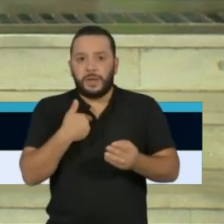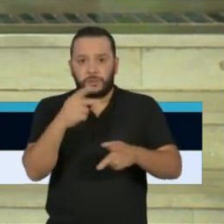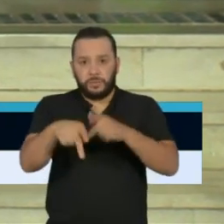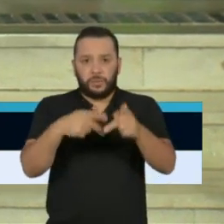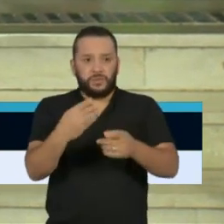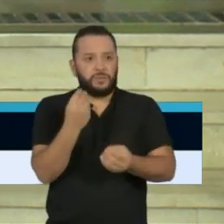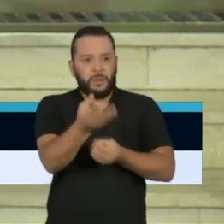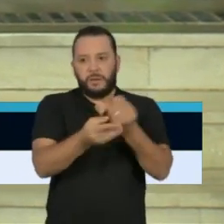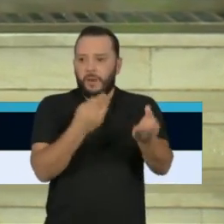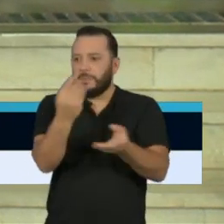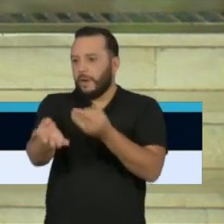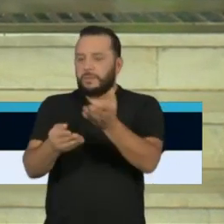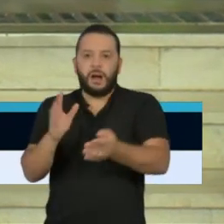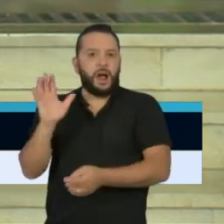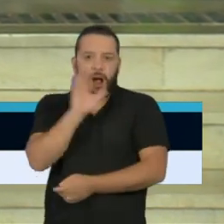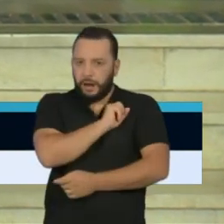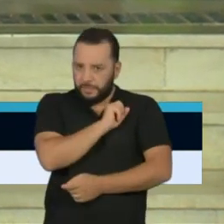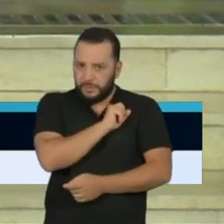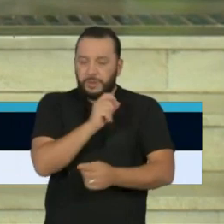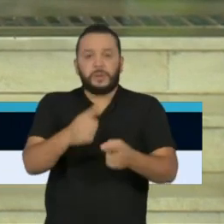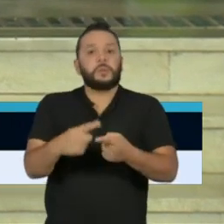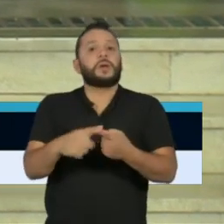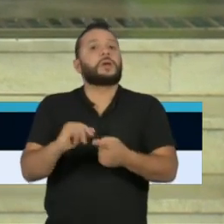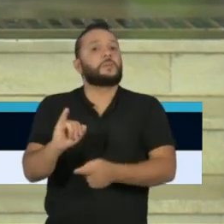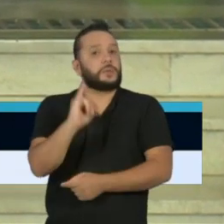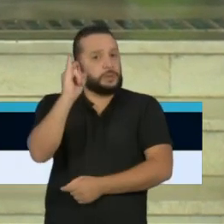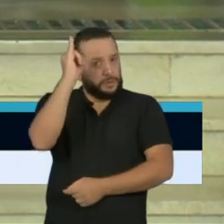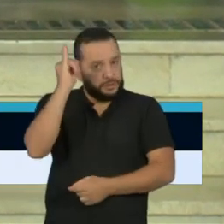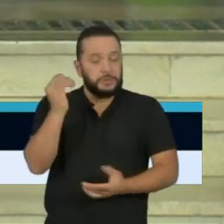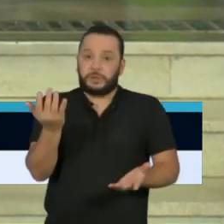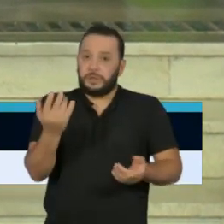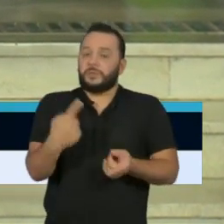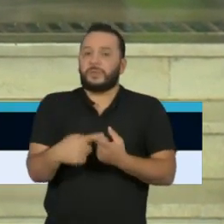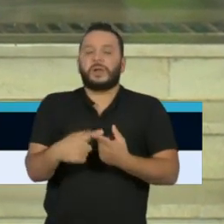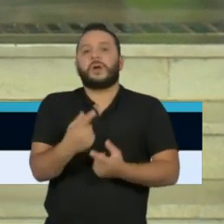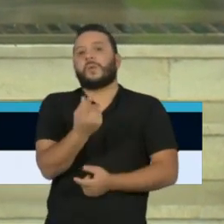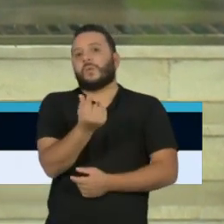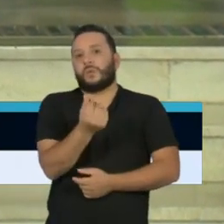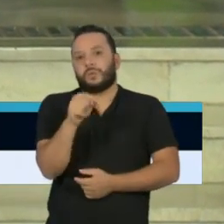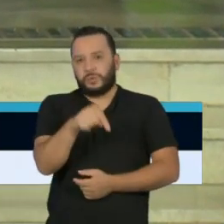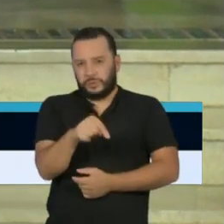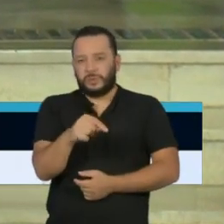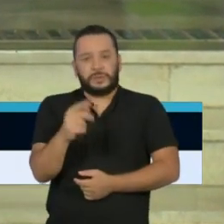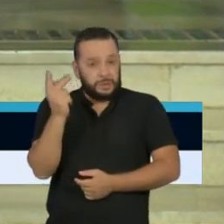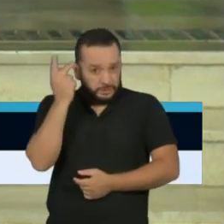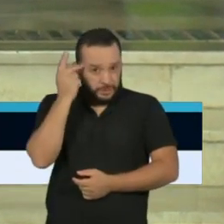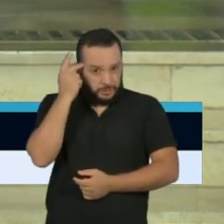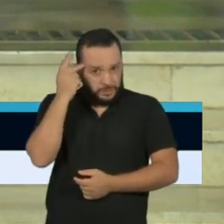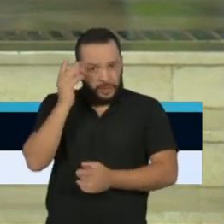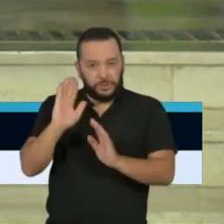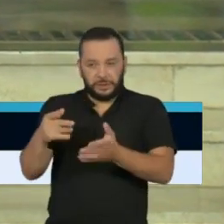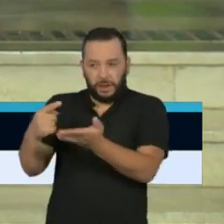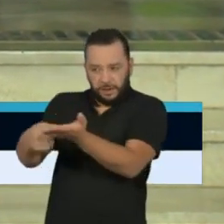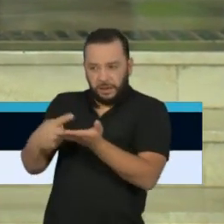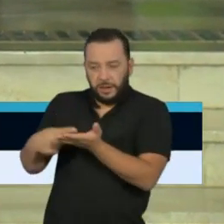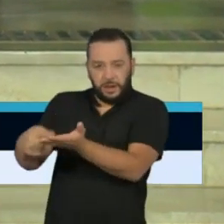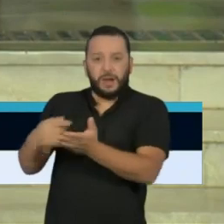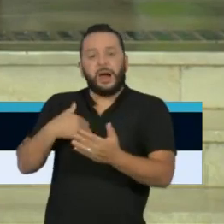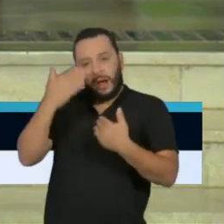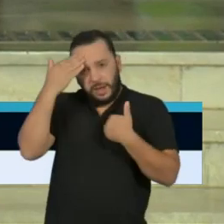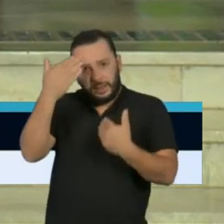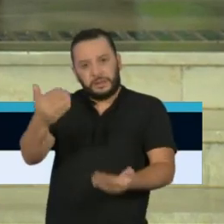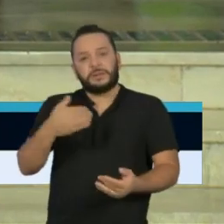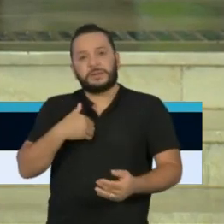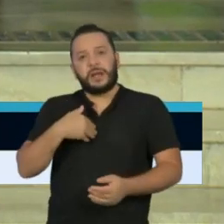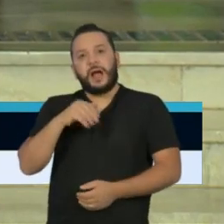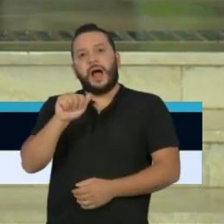população rapidamente. E por que isso é importante? Primeiro, o custo da cesta. A Invest São Paulo fez uma negociação, eu já gostaria de agradecer